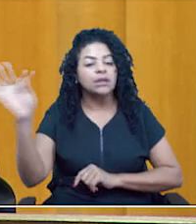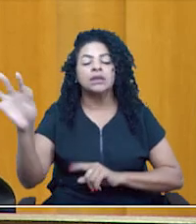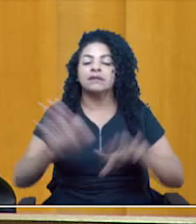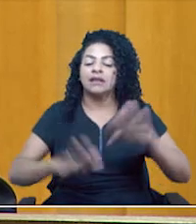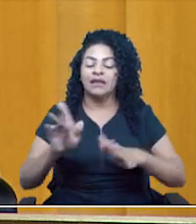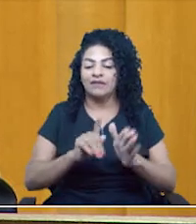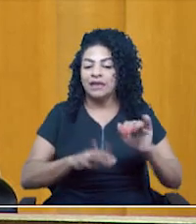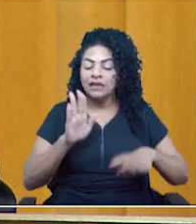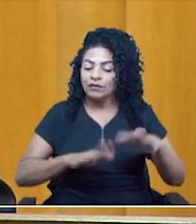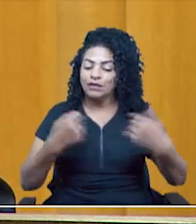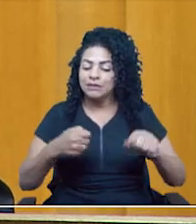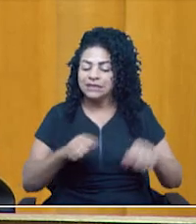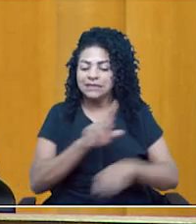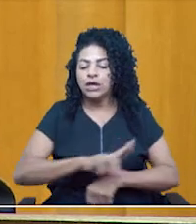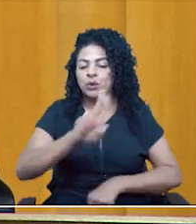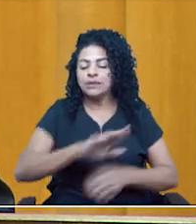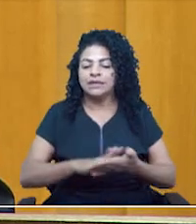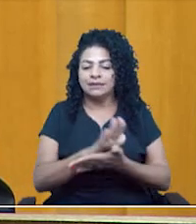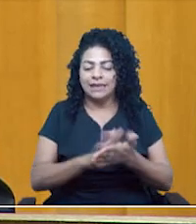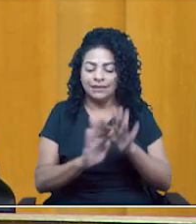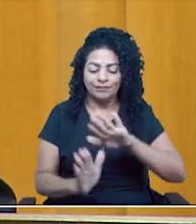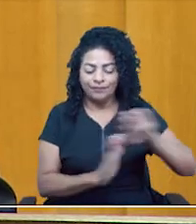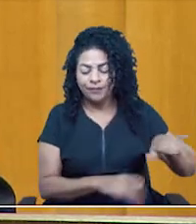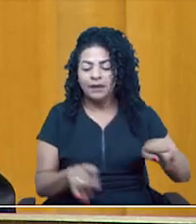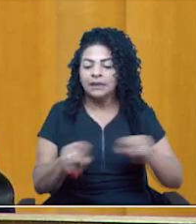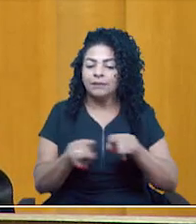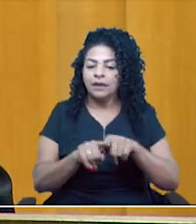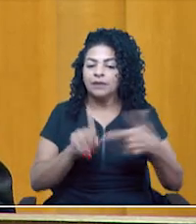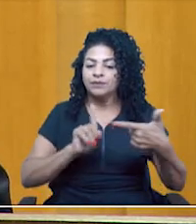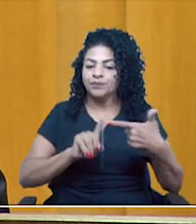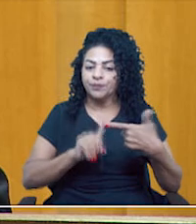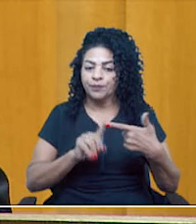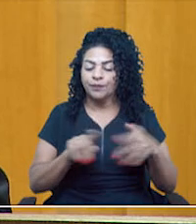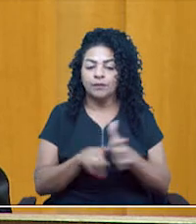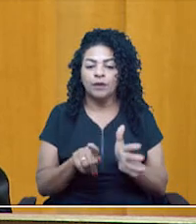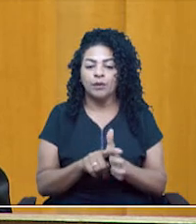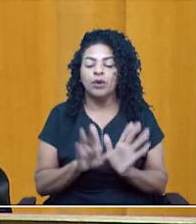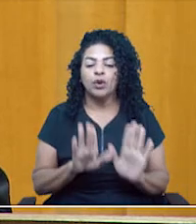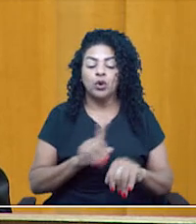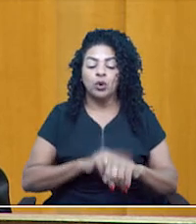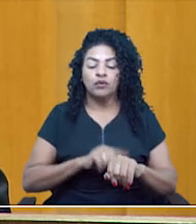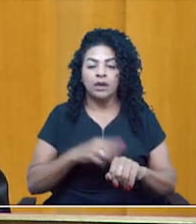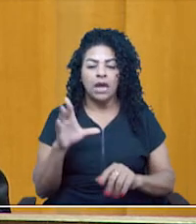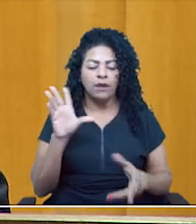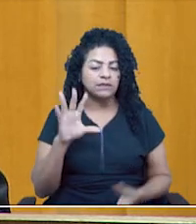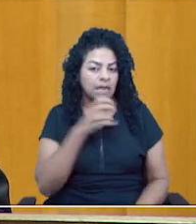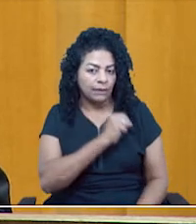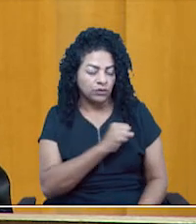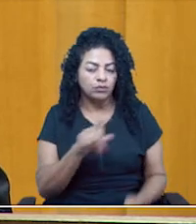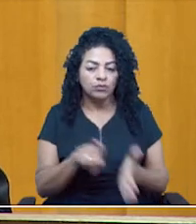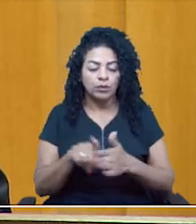Um segundo eixo, e aqui vou ser bastante estoico em relação, inclusive, ao controle do tempo, é em